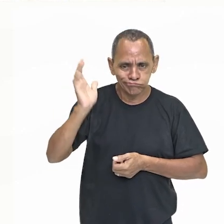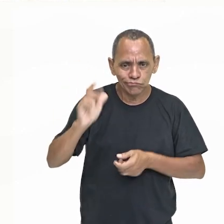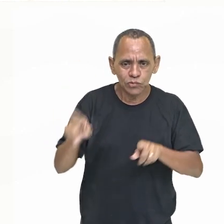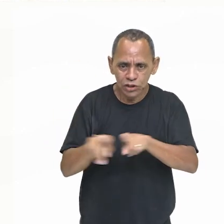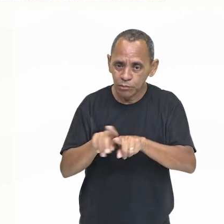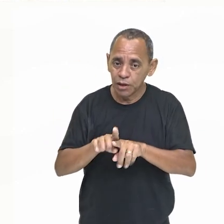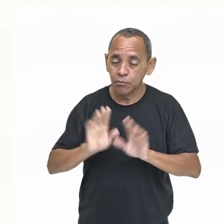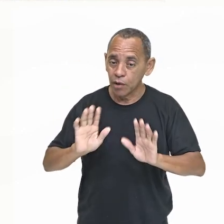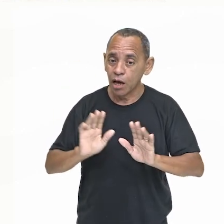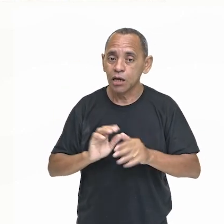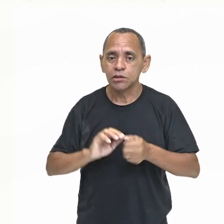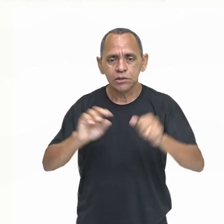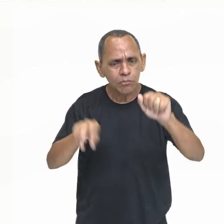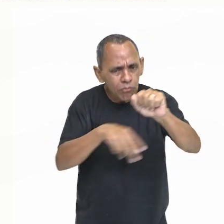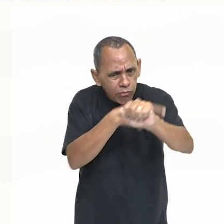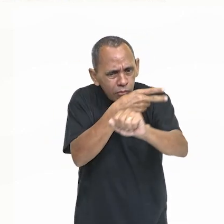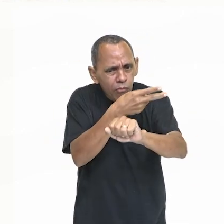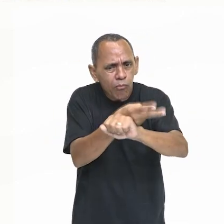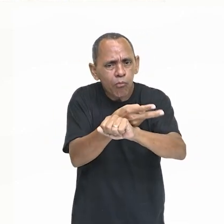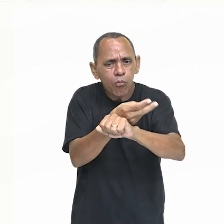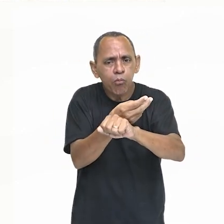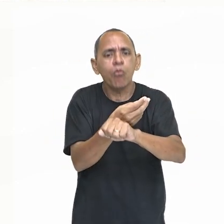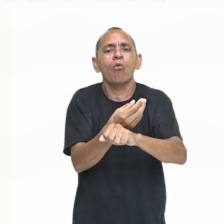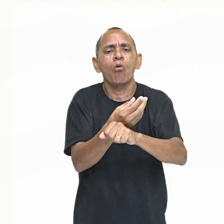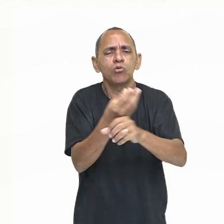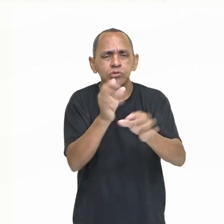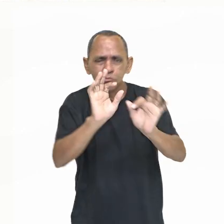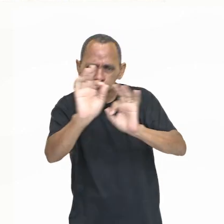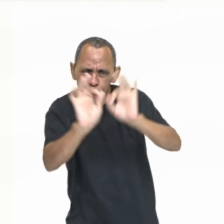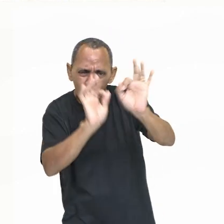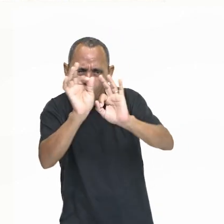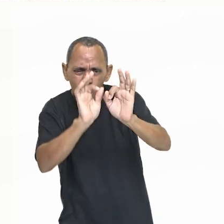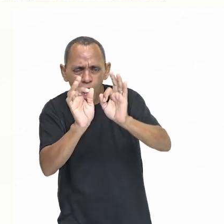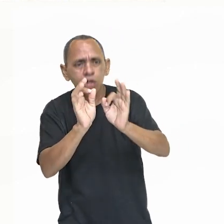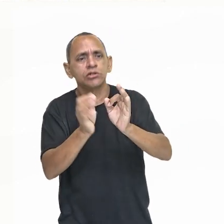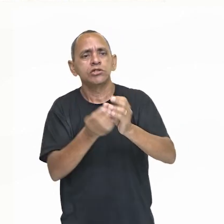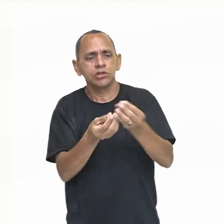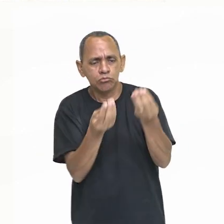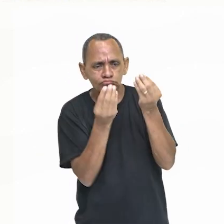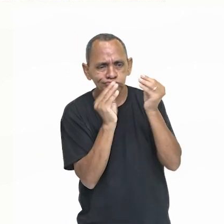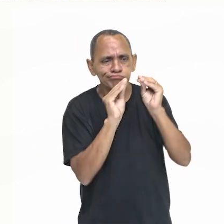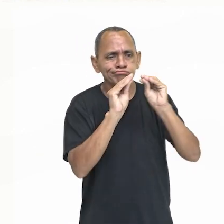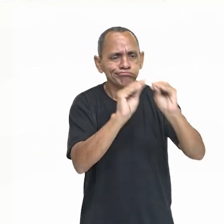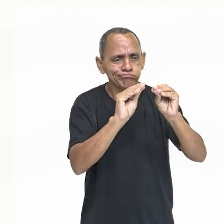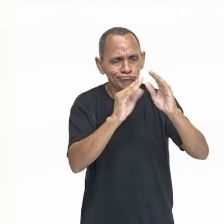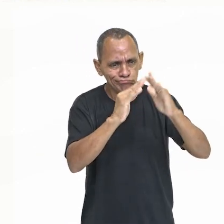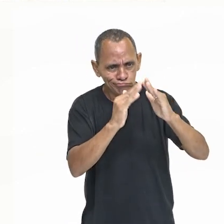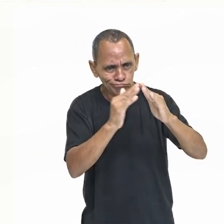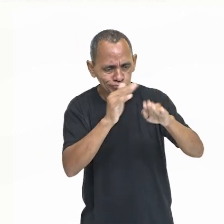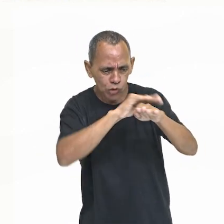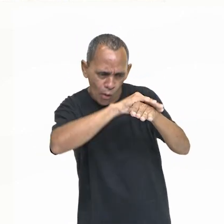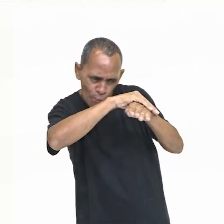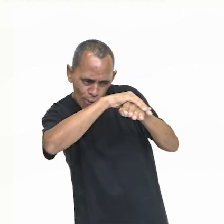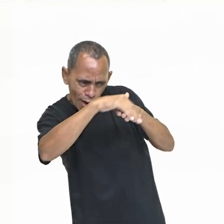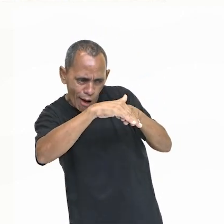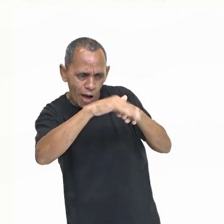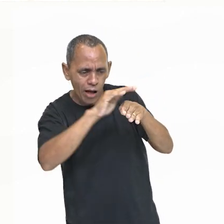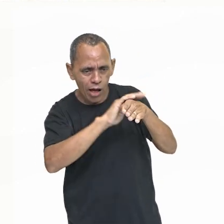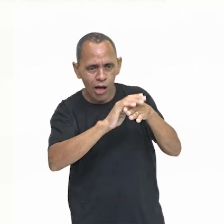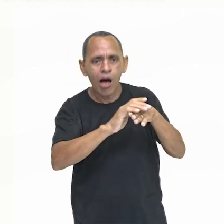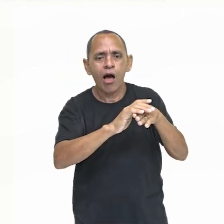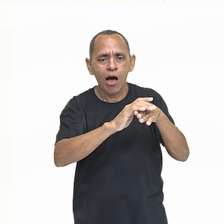depois que você coloca essas placas, você vai perceber como você tem um gasto menor.